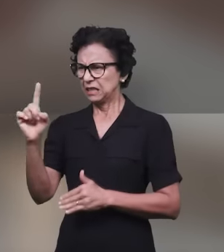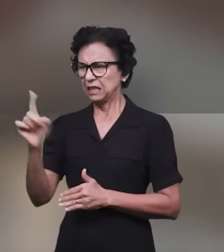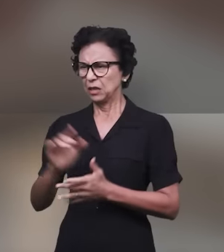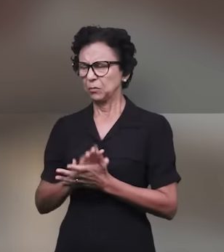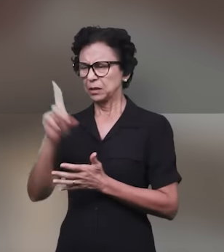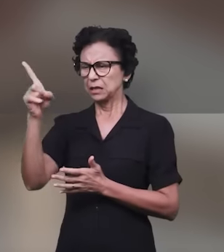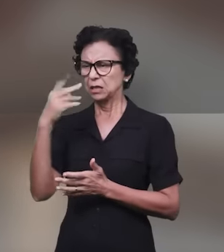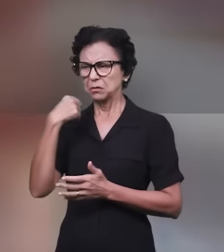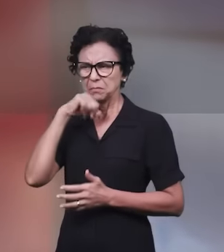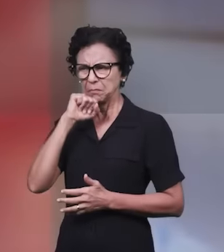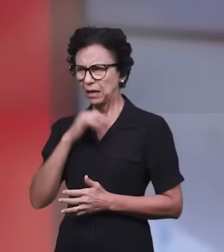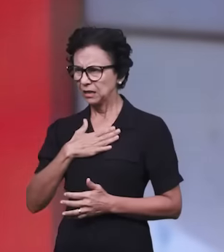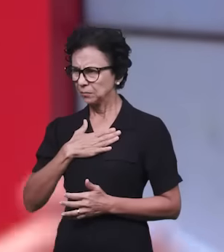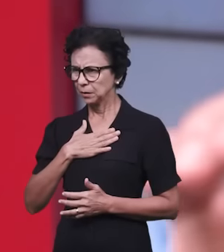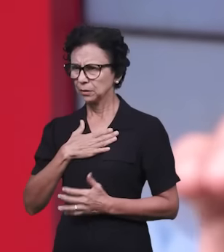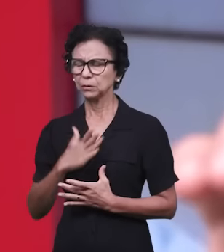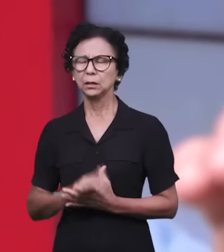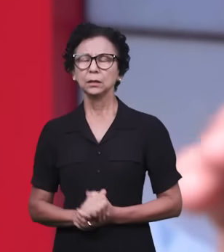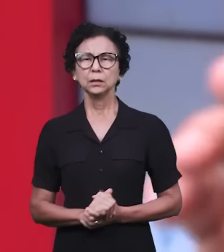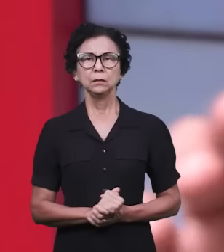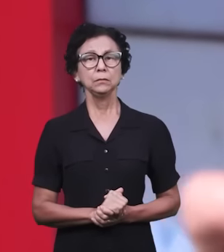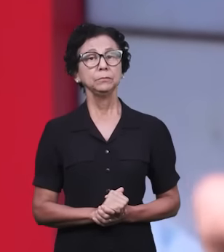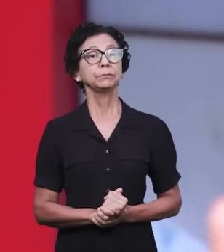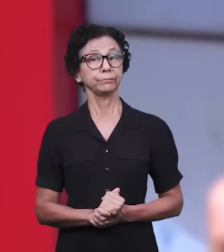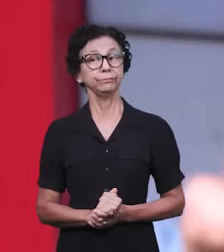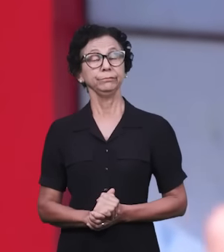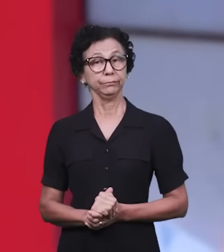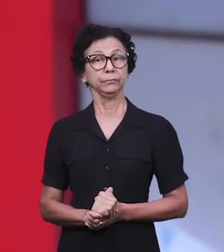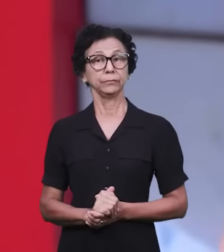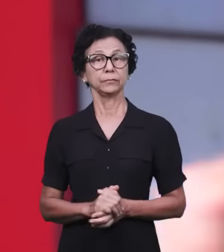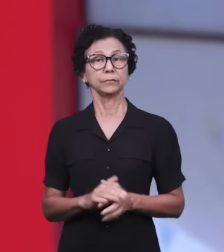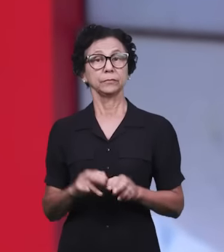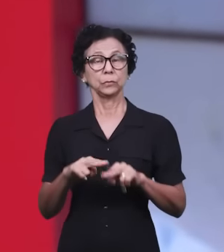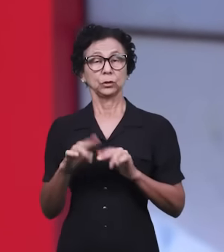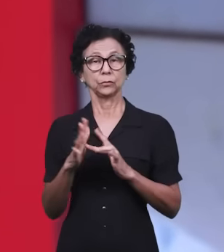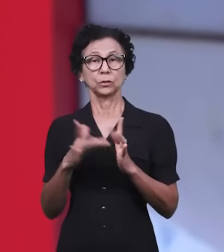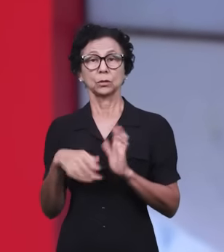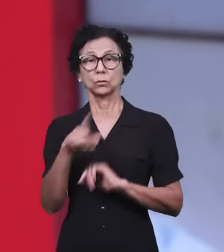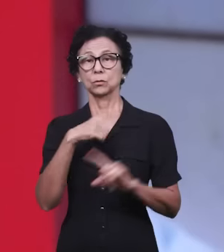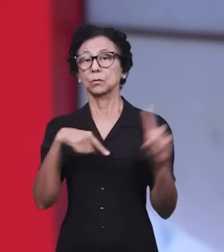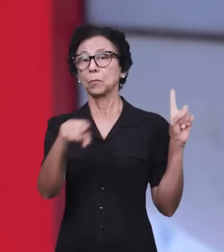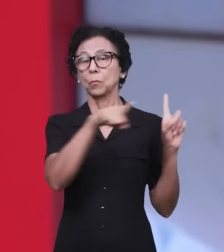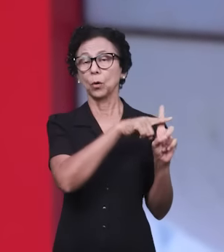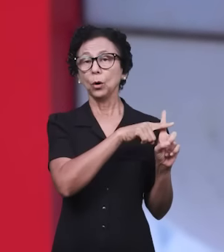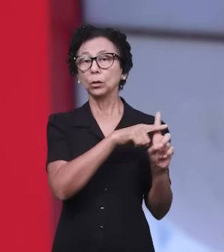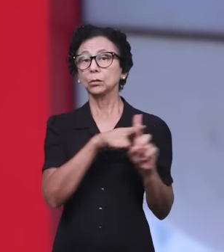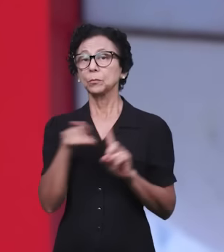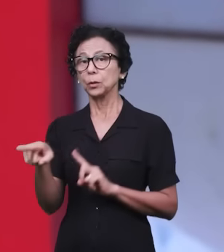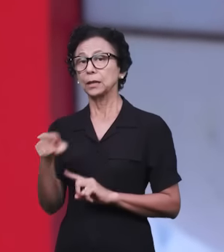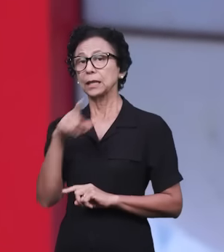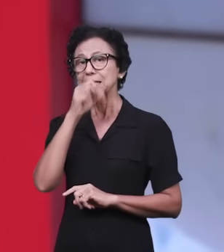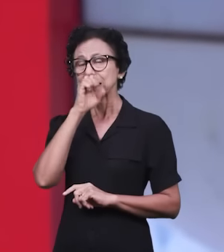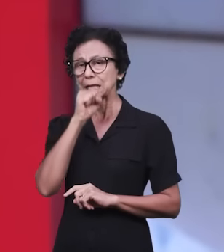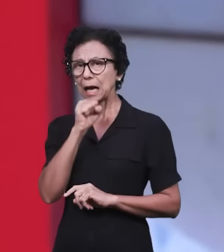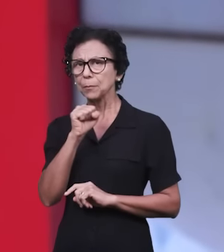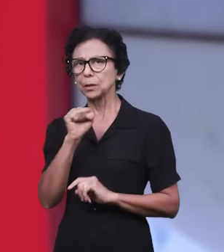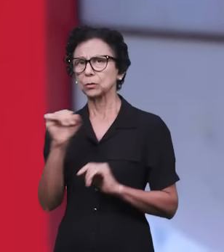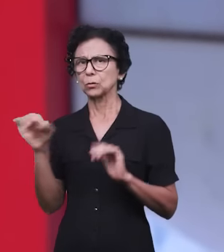Jesus foi, um dos motivos que Jesus foi morto é porque ele não guardava o sábado. Ou seja, que o texto diz, ó, porque não